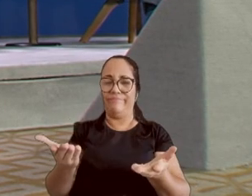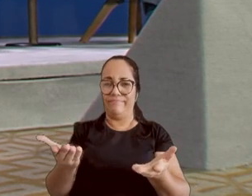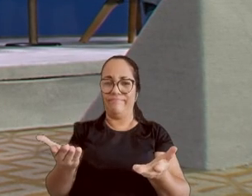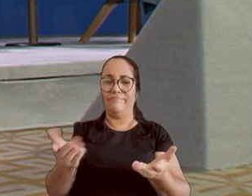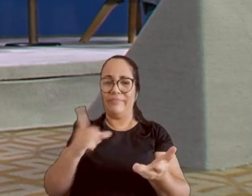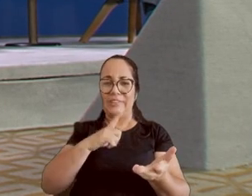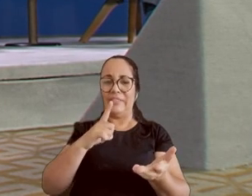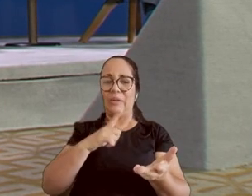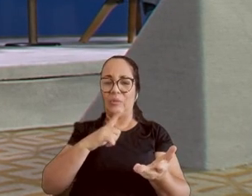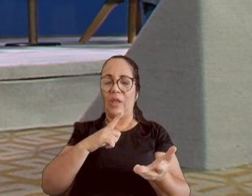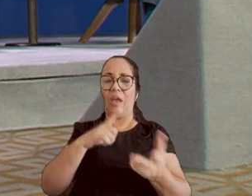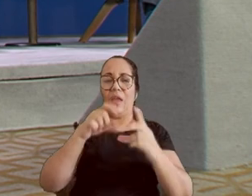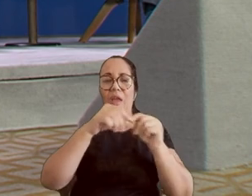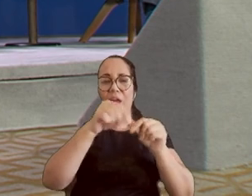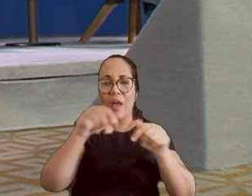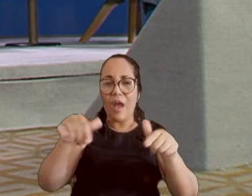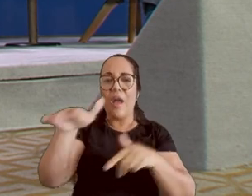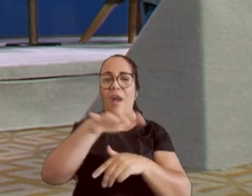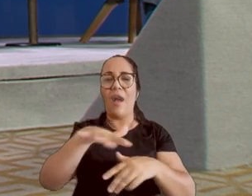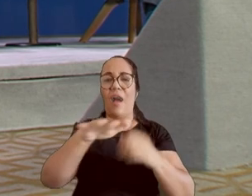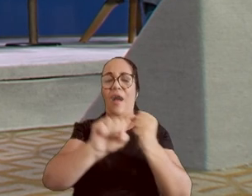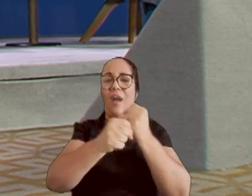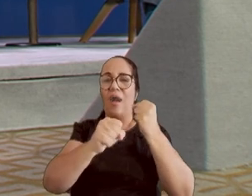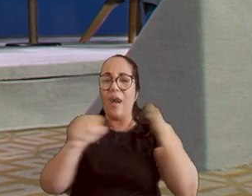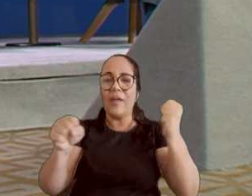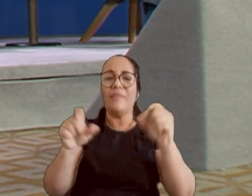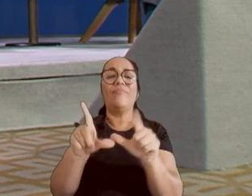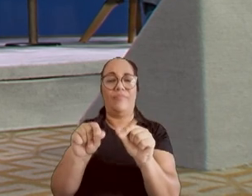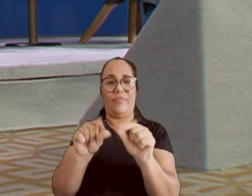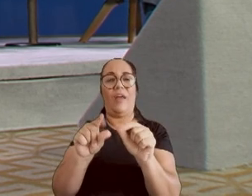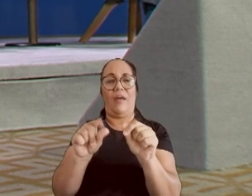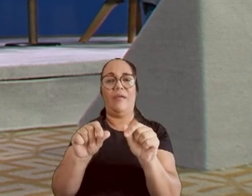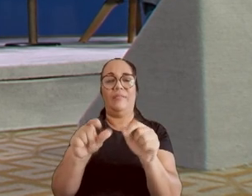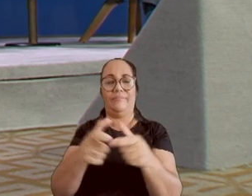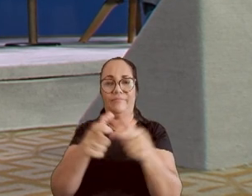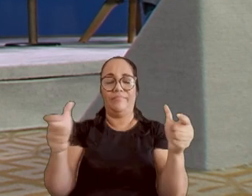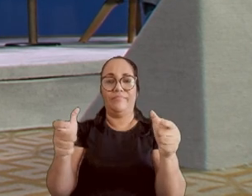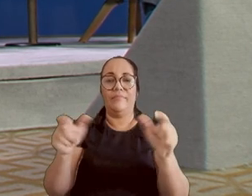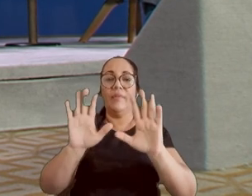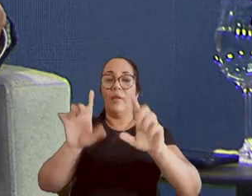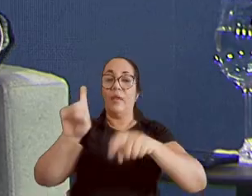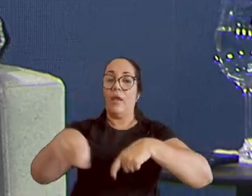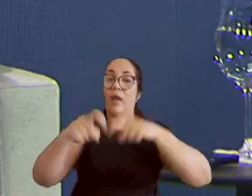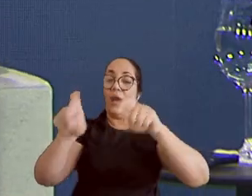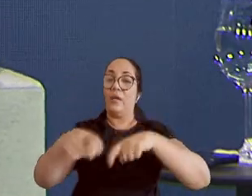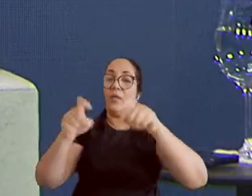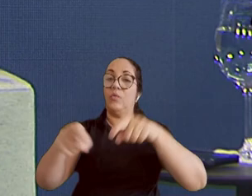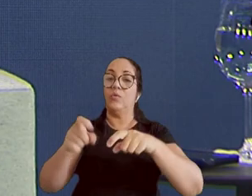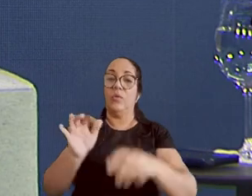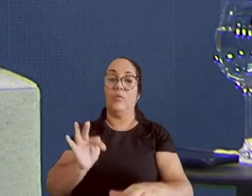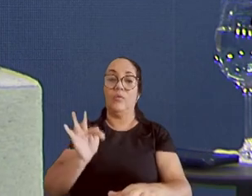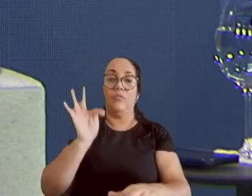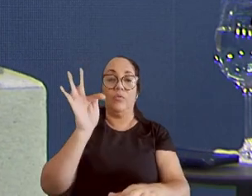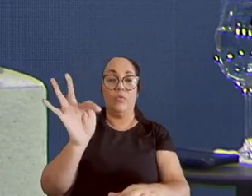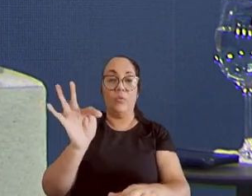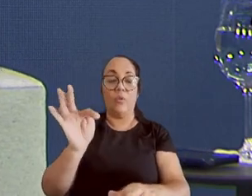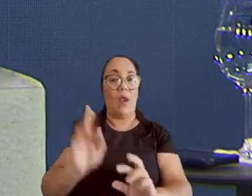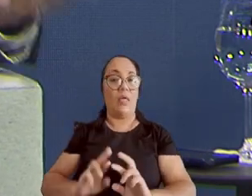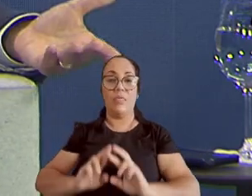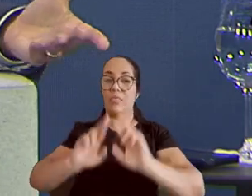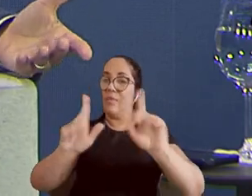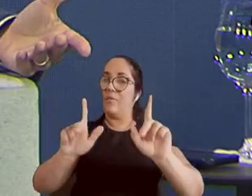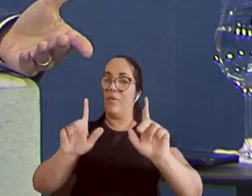expandir mas agricultura do futuro não vem da expansão diária né Ela vem do aumento de eficiência